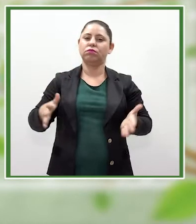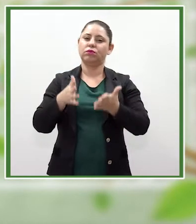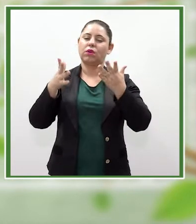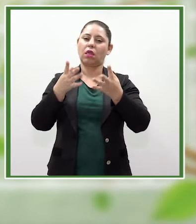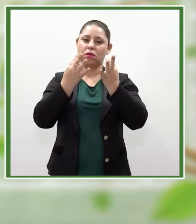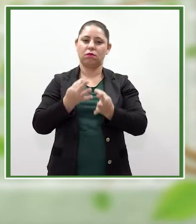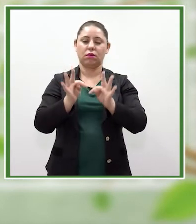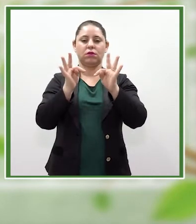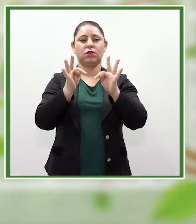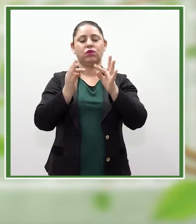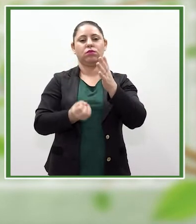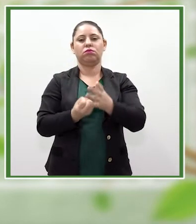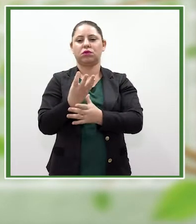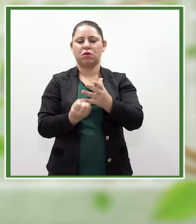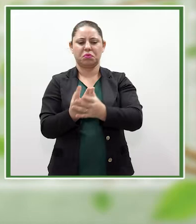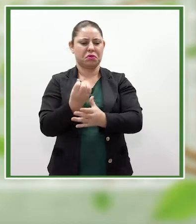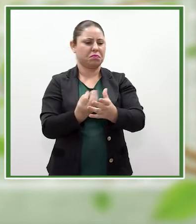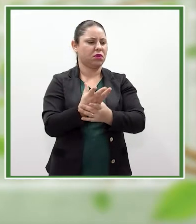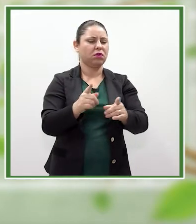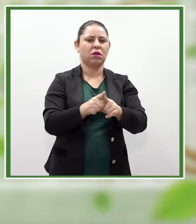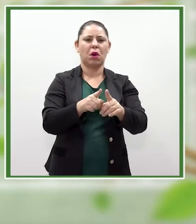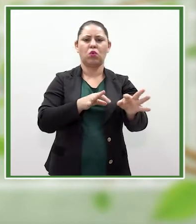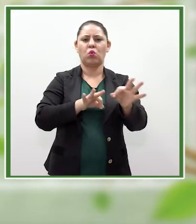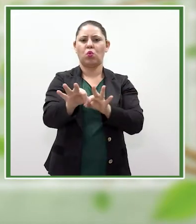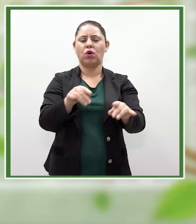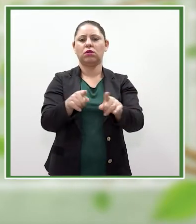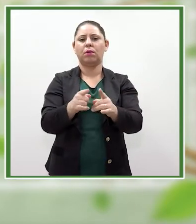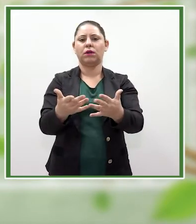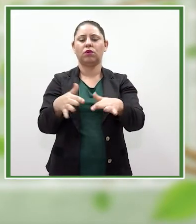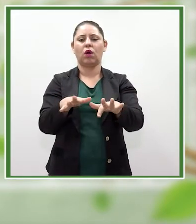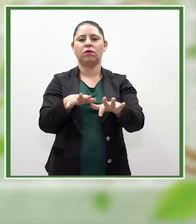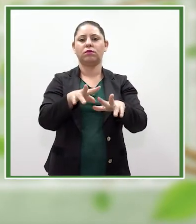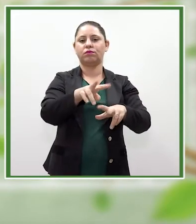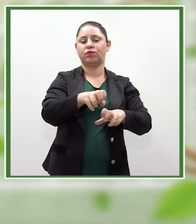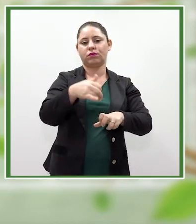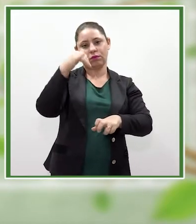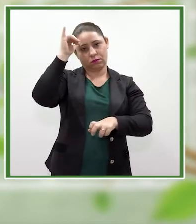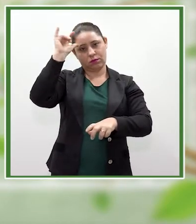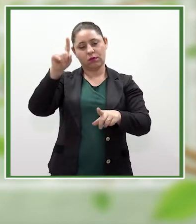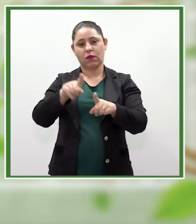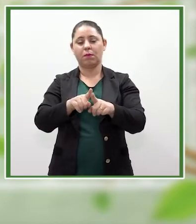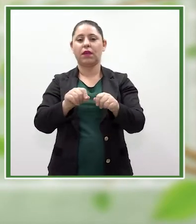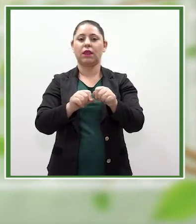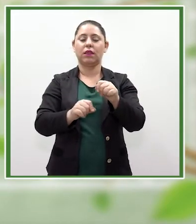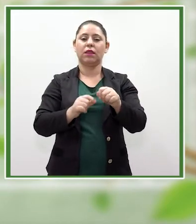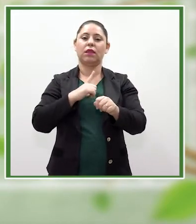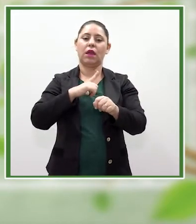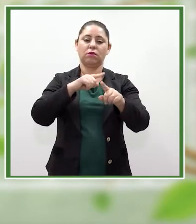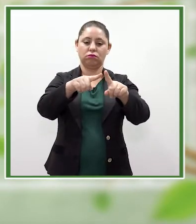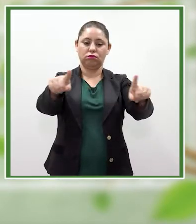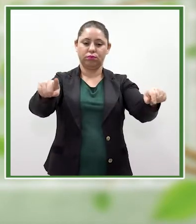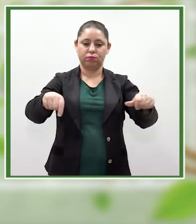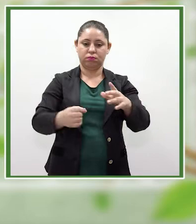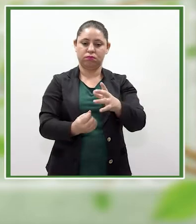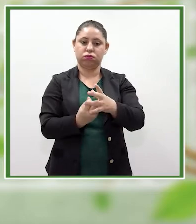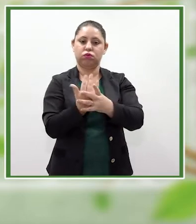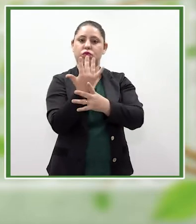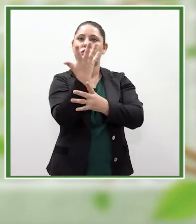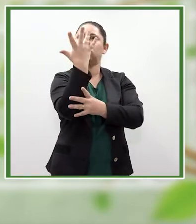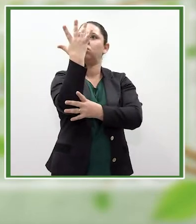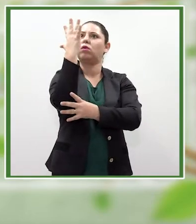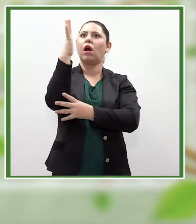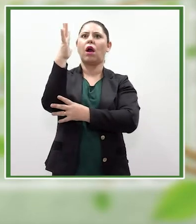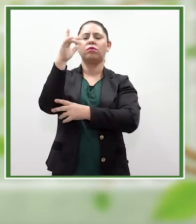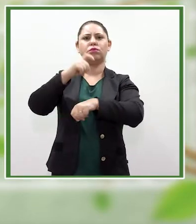tipo de sistema, para melhorar a produtividade e diminuir as emissões. Outra tecnologia que foi